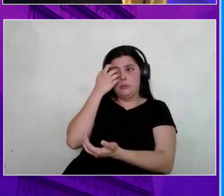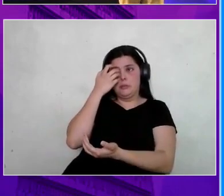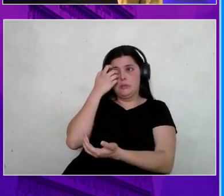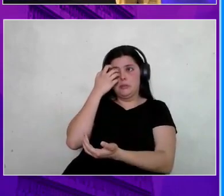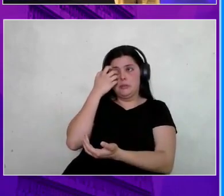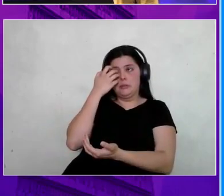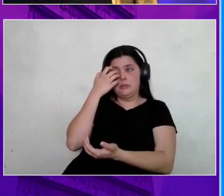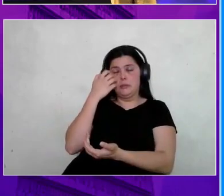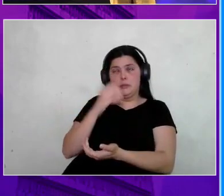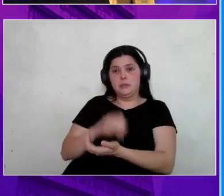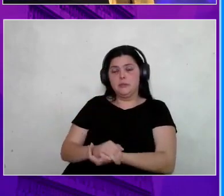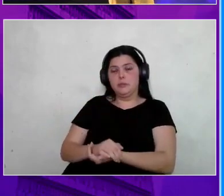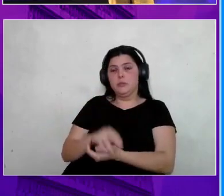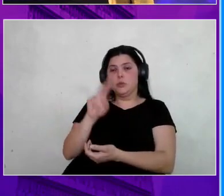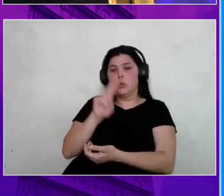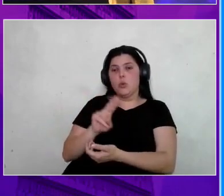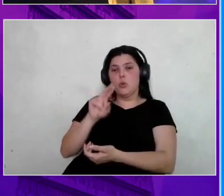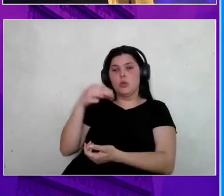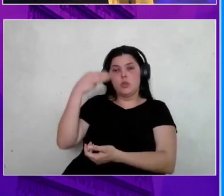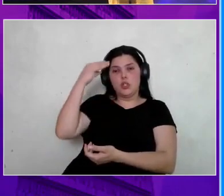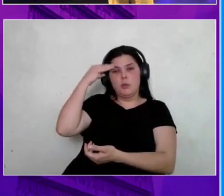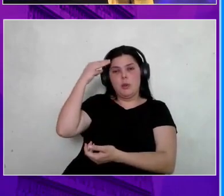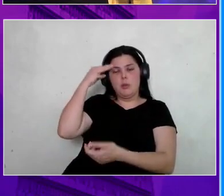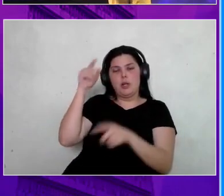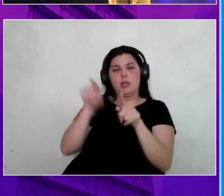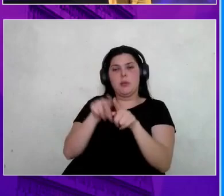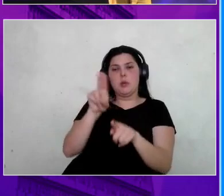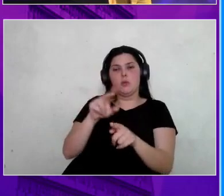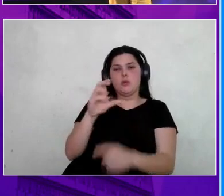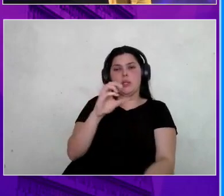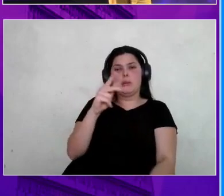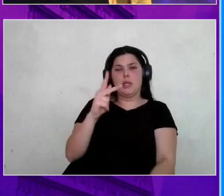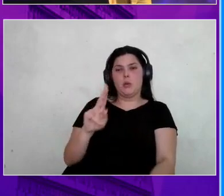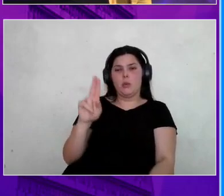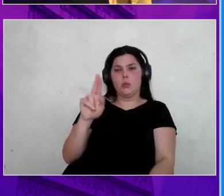O uso da memória e o uso da CPU.